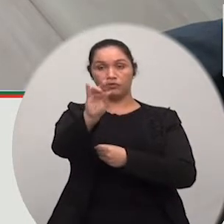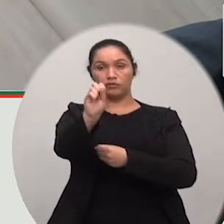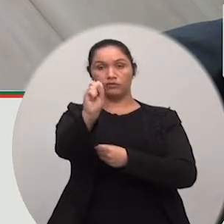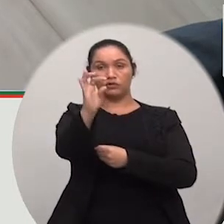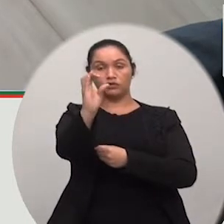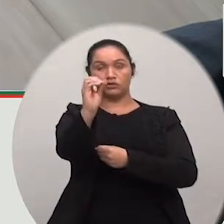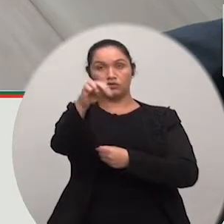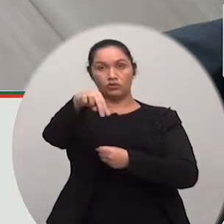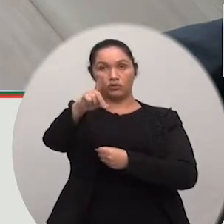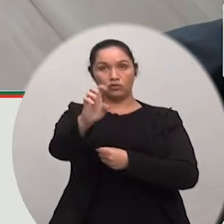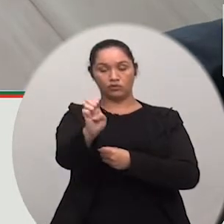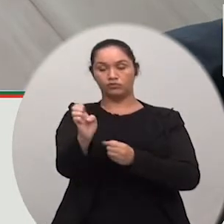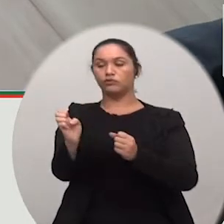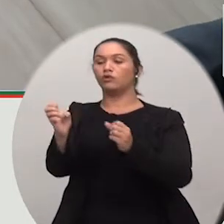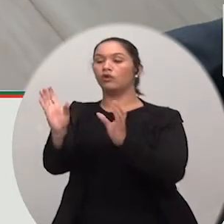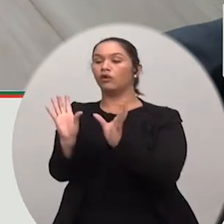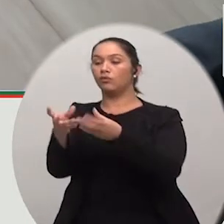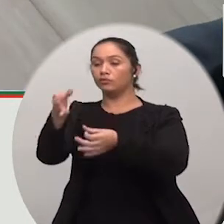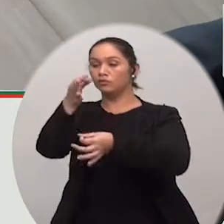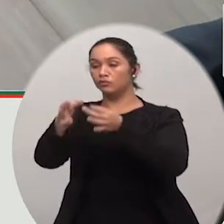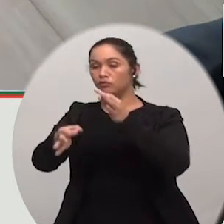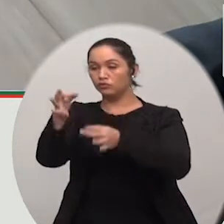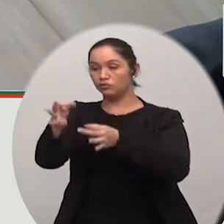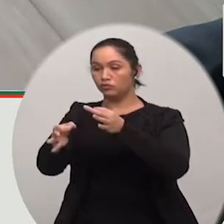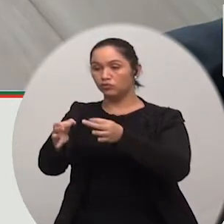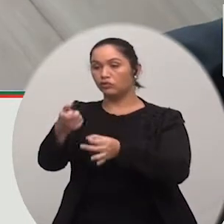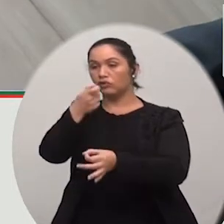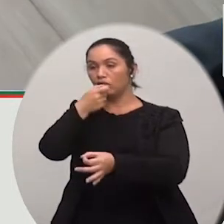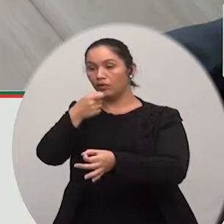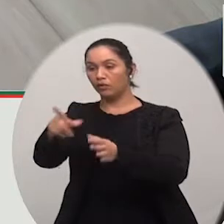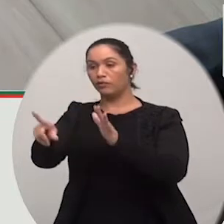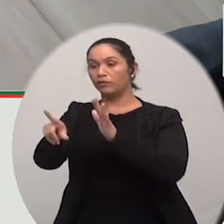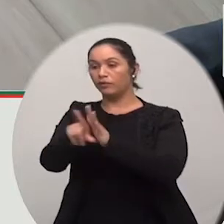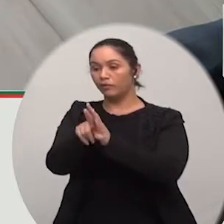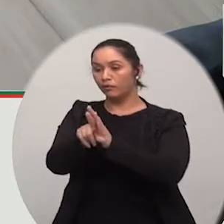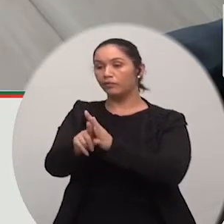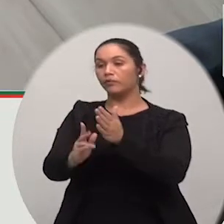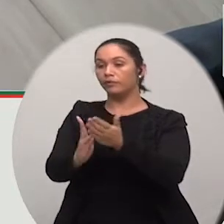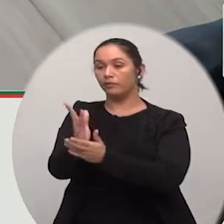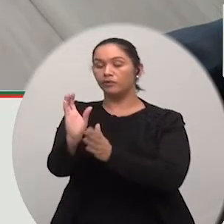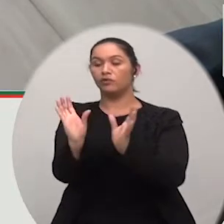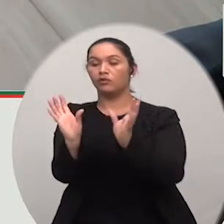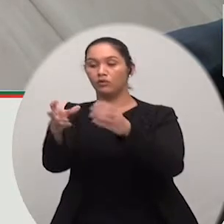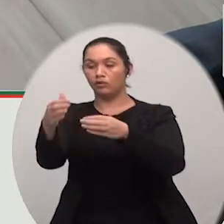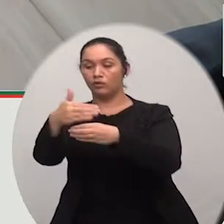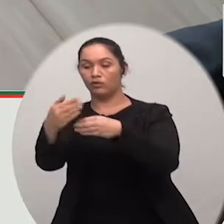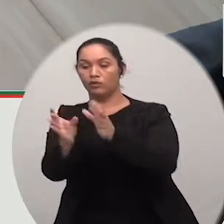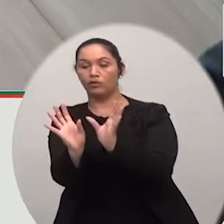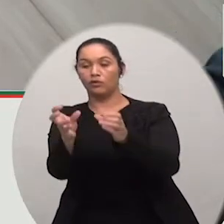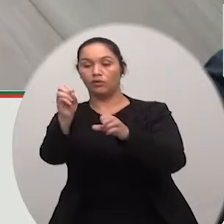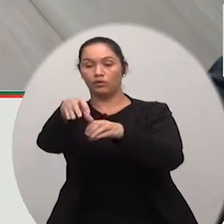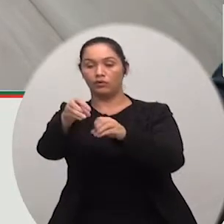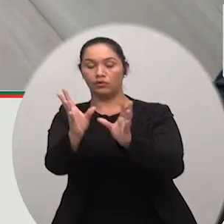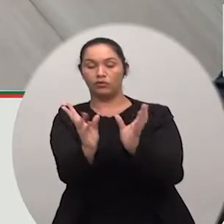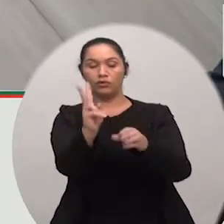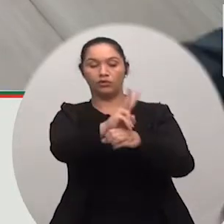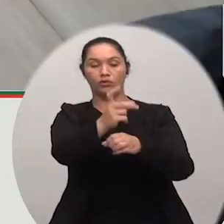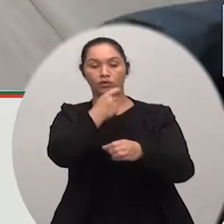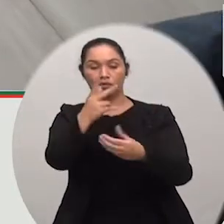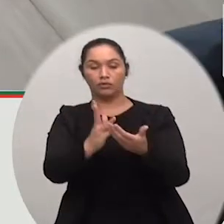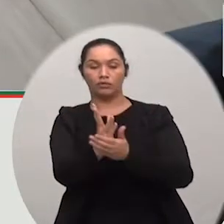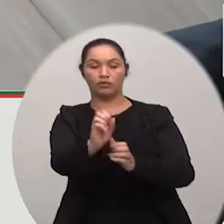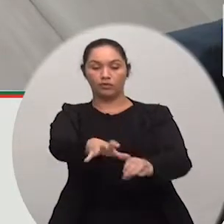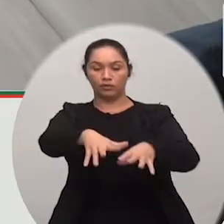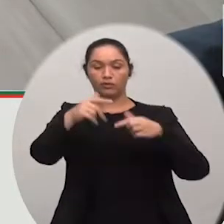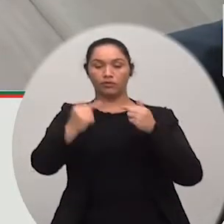Redação opinou pela legalidade e constitucionalidade. A Comissão de Obras, Encontro de Educação e Fiscalização opinaram pela aprovação, encaminhando-se à